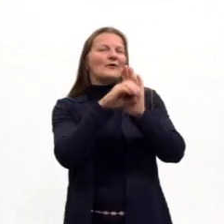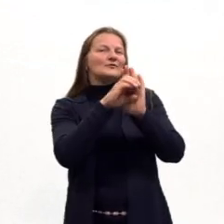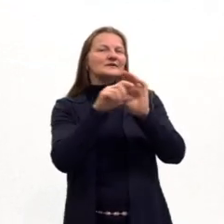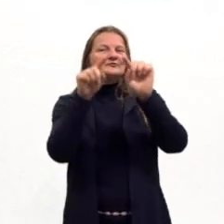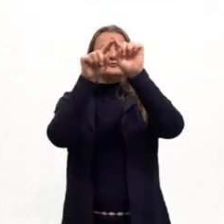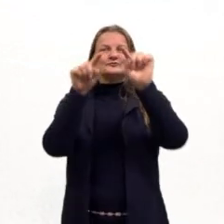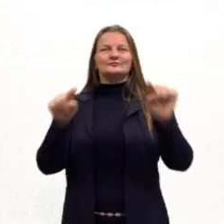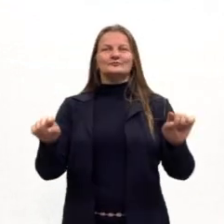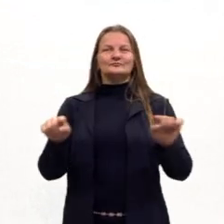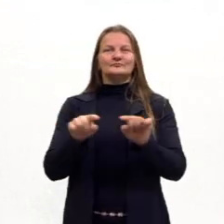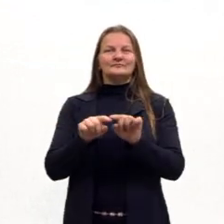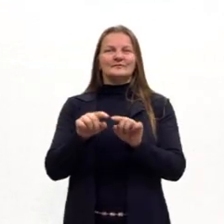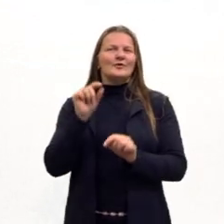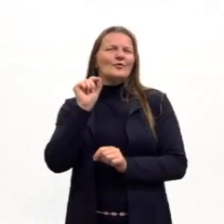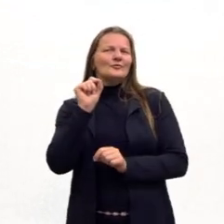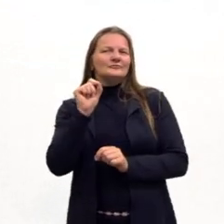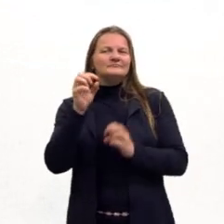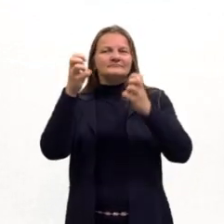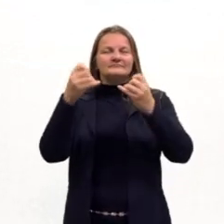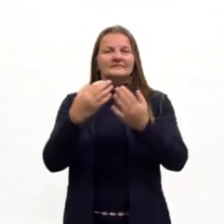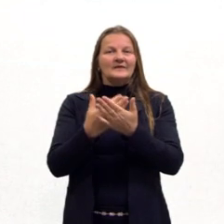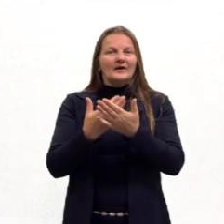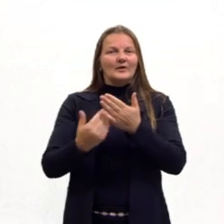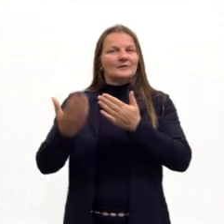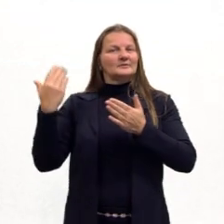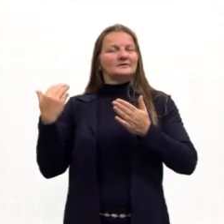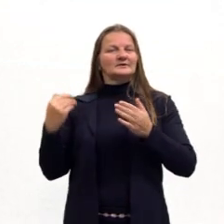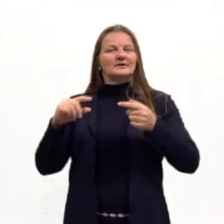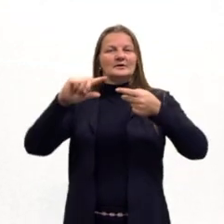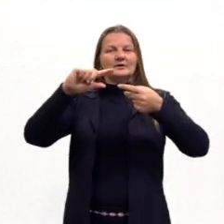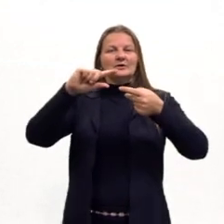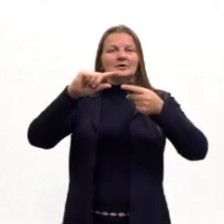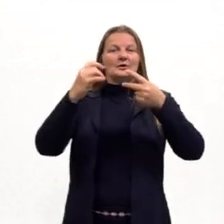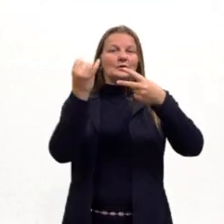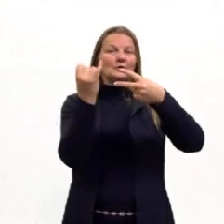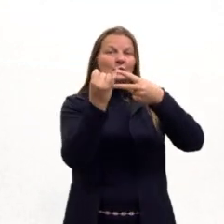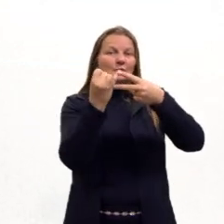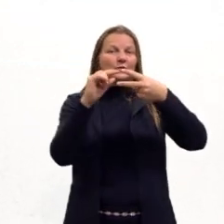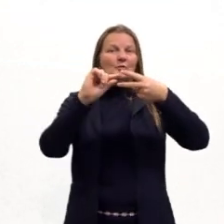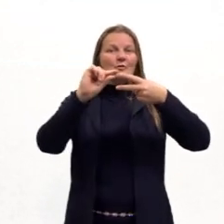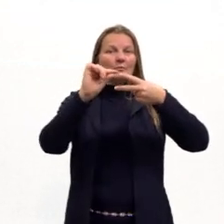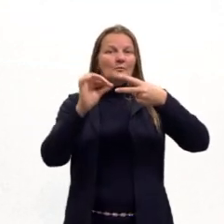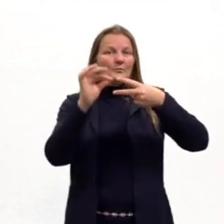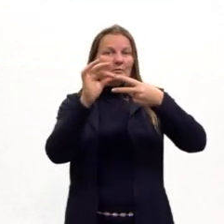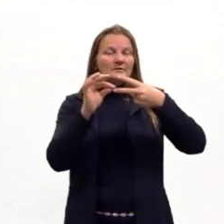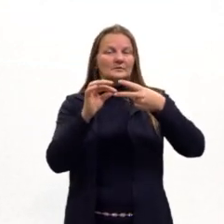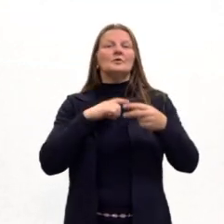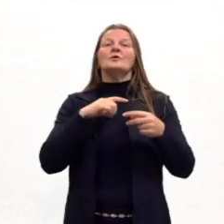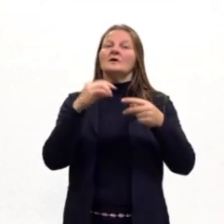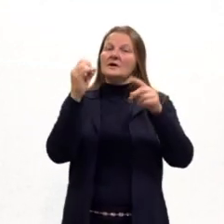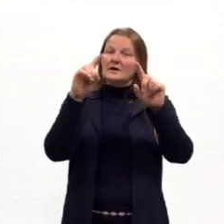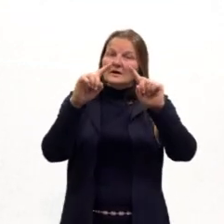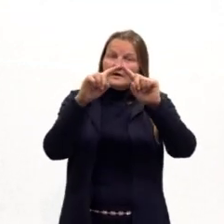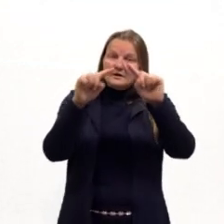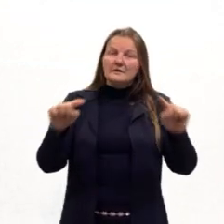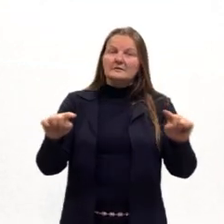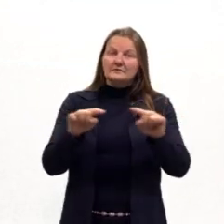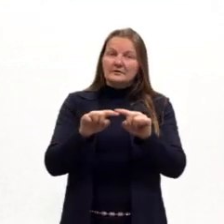nós vimos na aula passada os polígonos e os triângulos então eles são polígonos formados